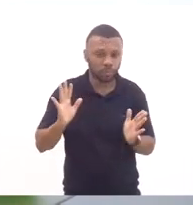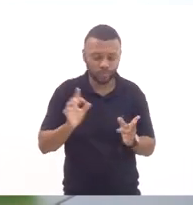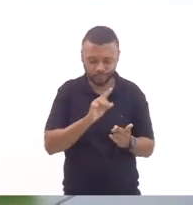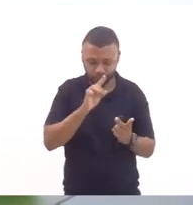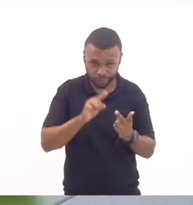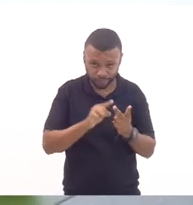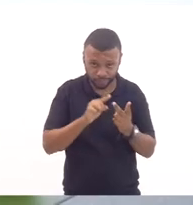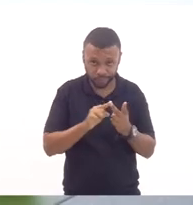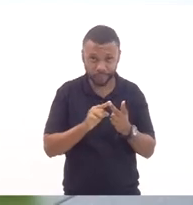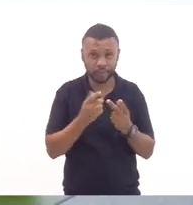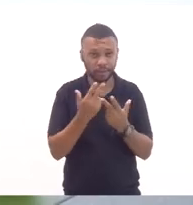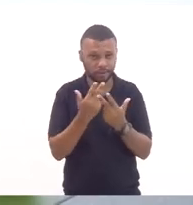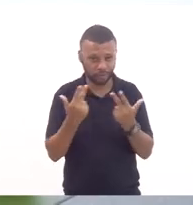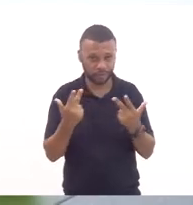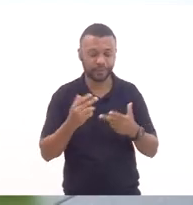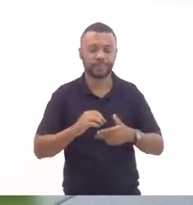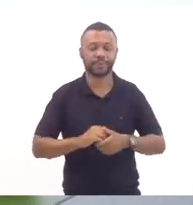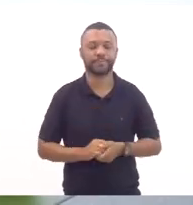ponto,